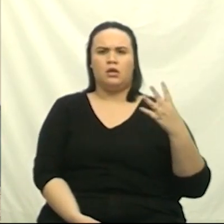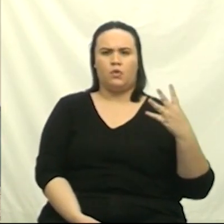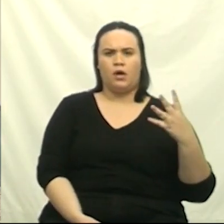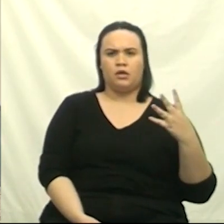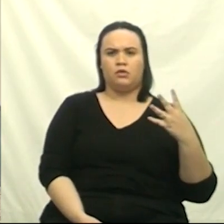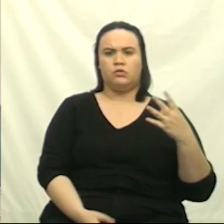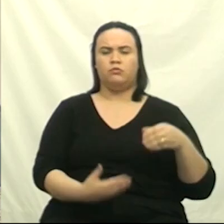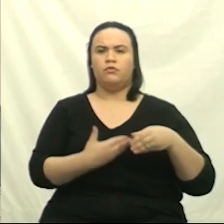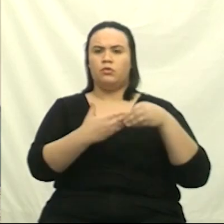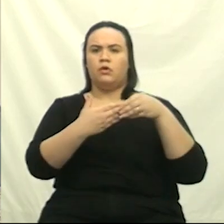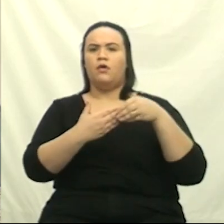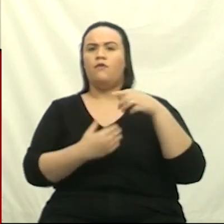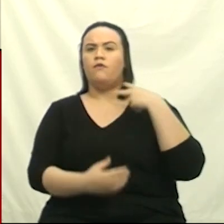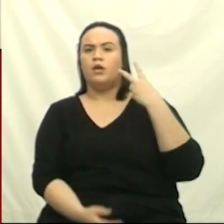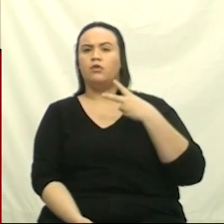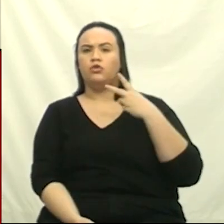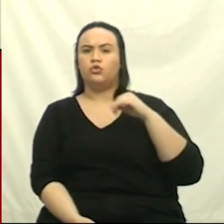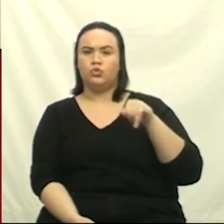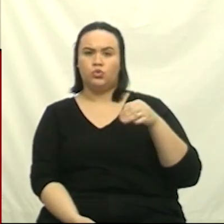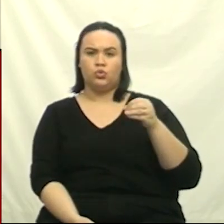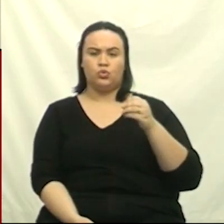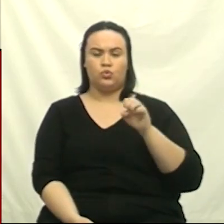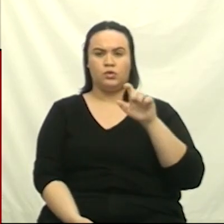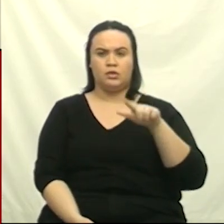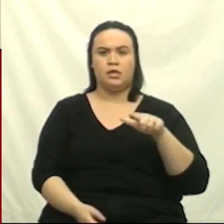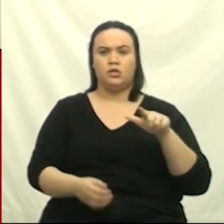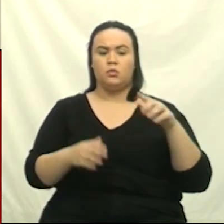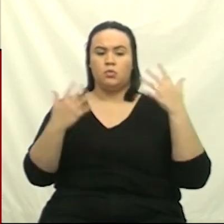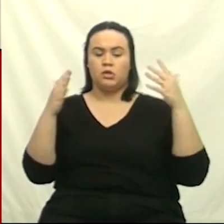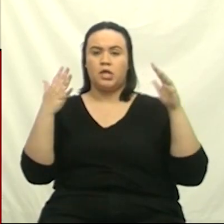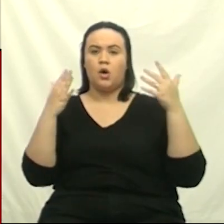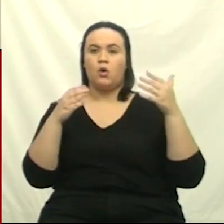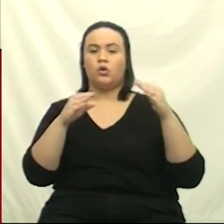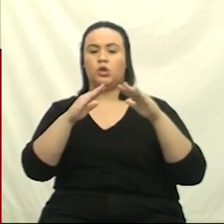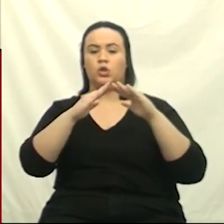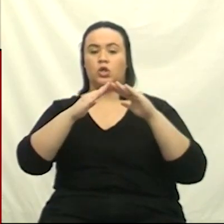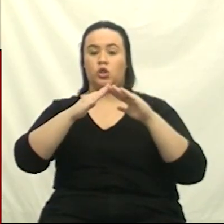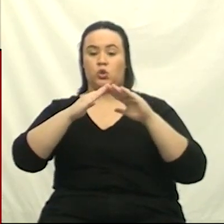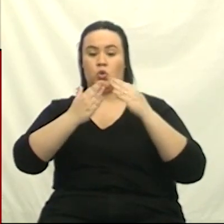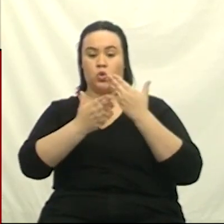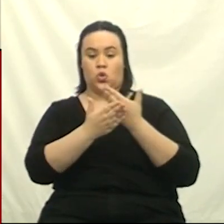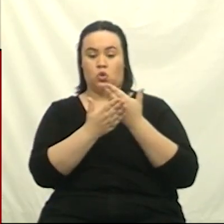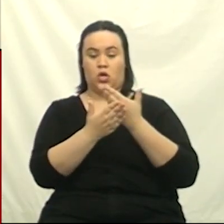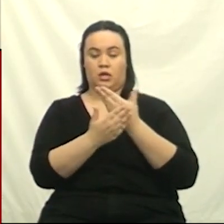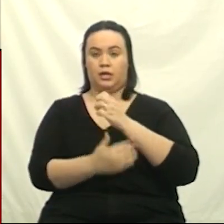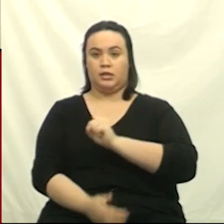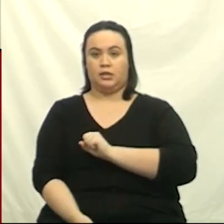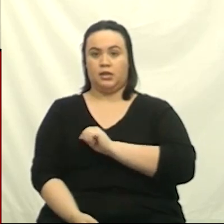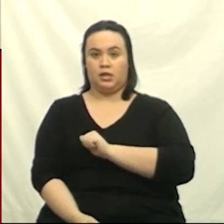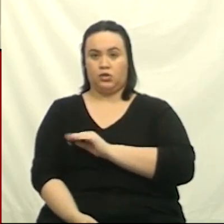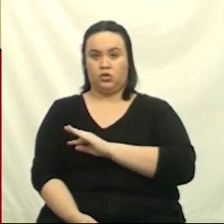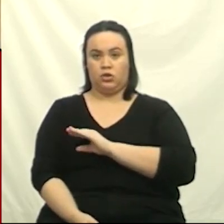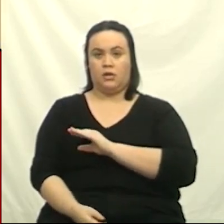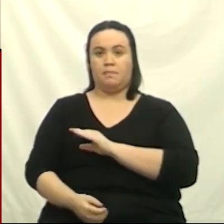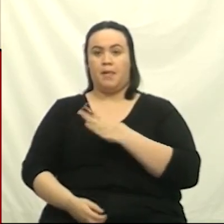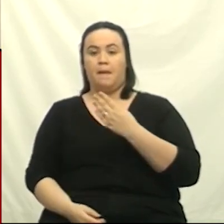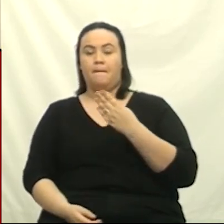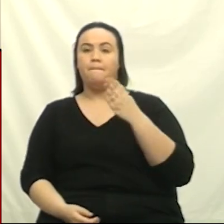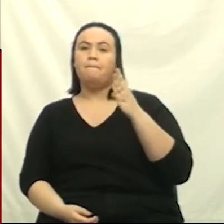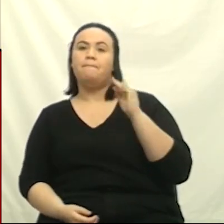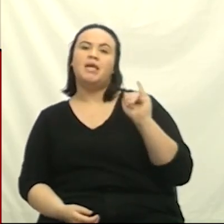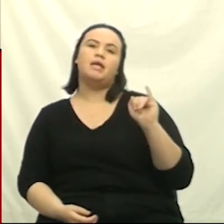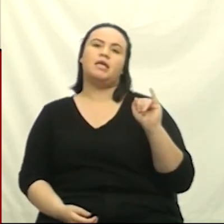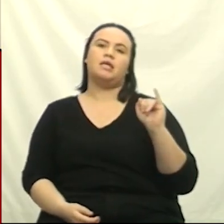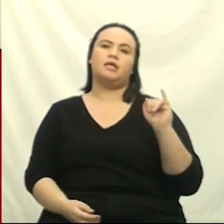autoria do vereador José Paulo Ferrarese moção de aplauso ao colégio Sátic pelo bicampeonato estadual